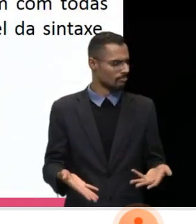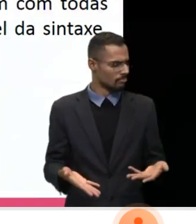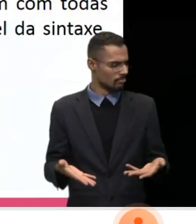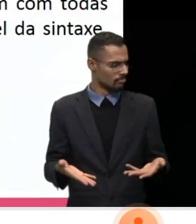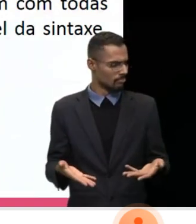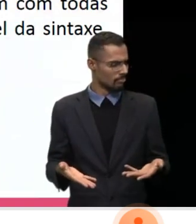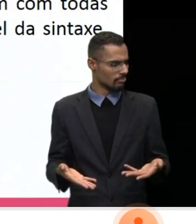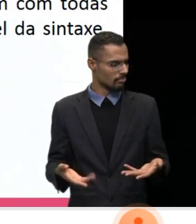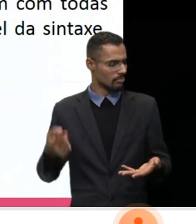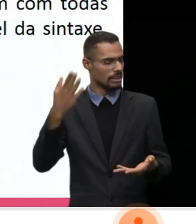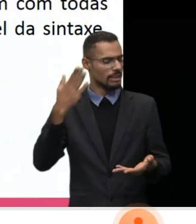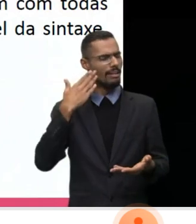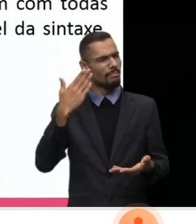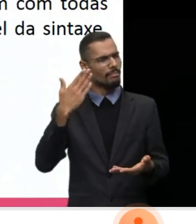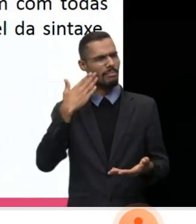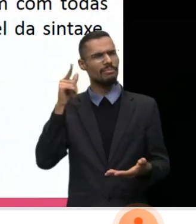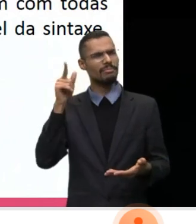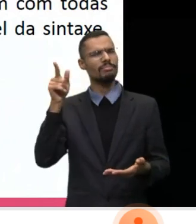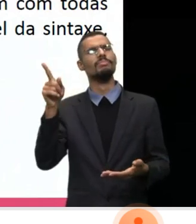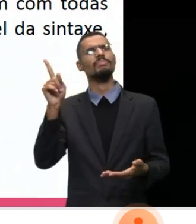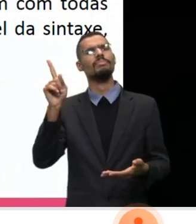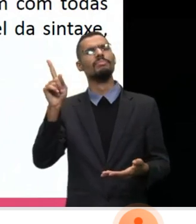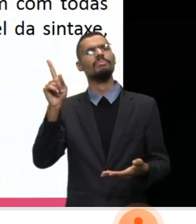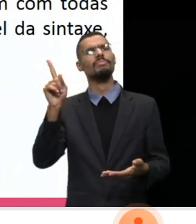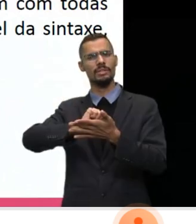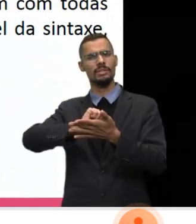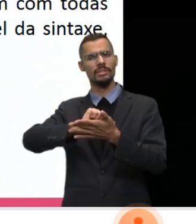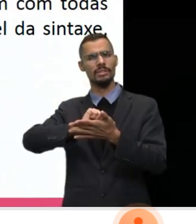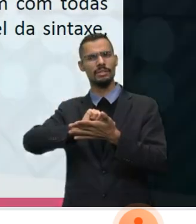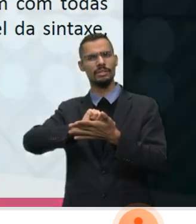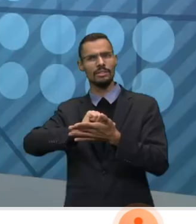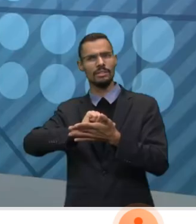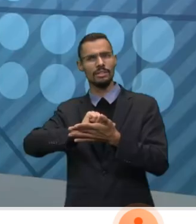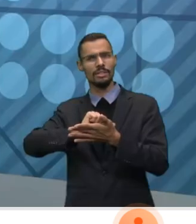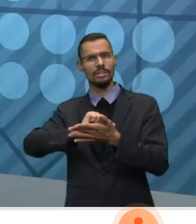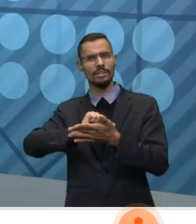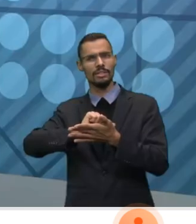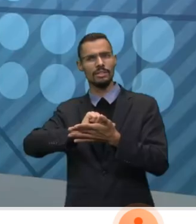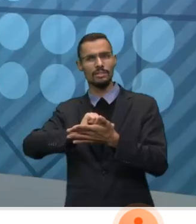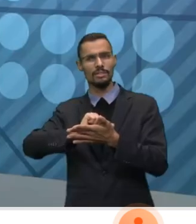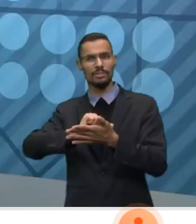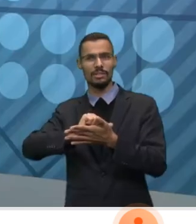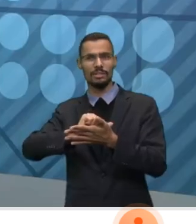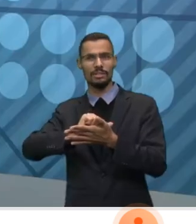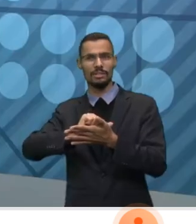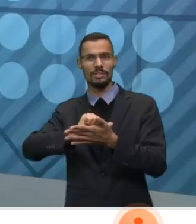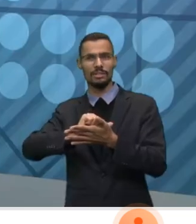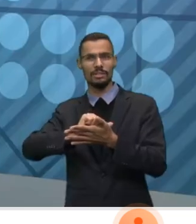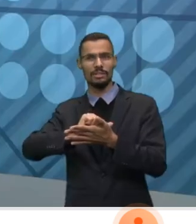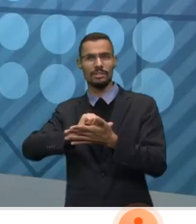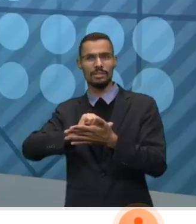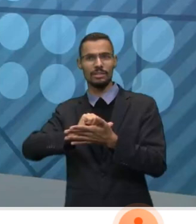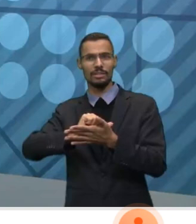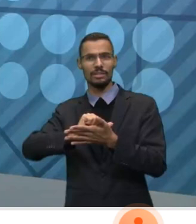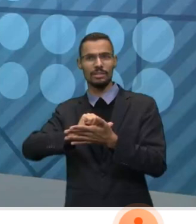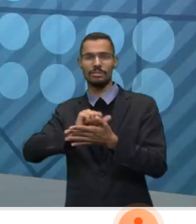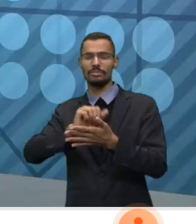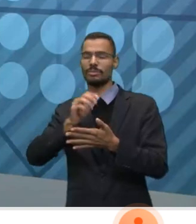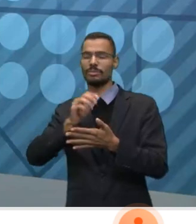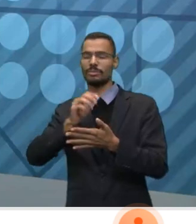os classificadores, nós vamos olhar apenas uma configuração de mãos,